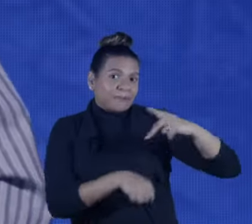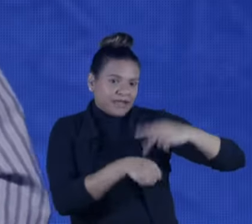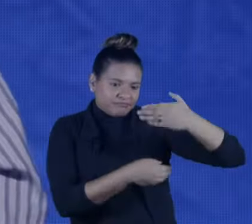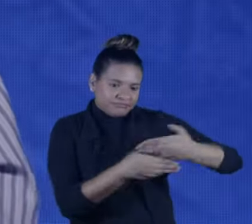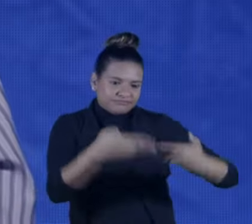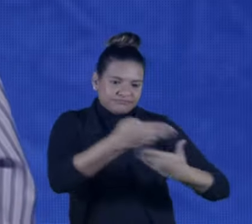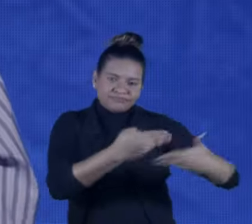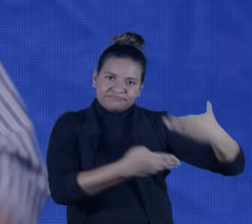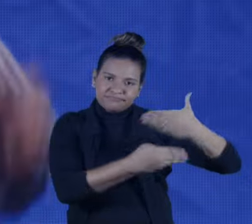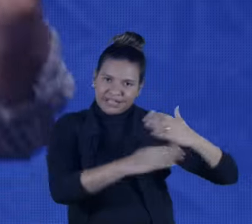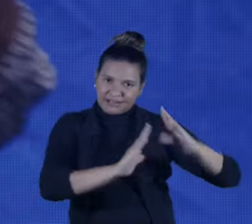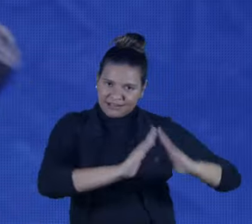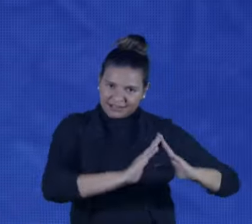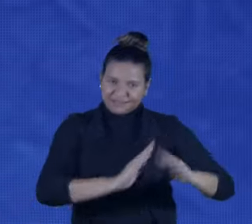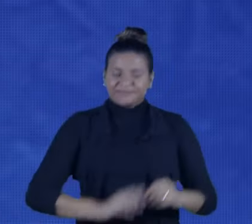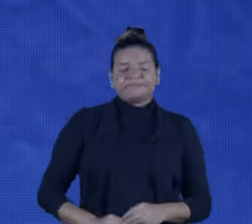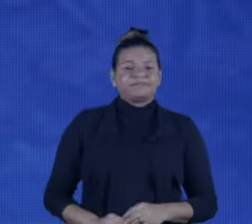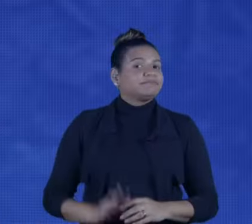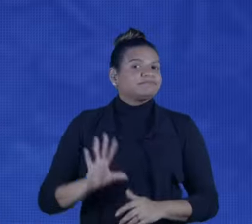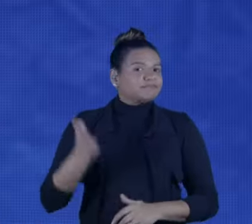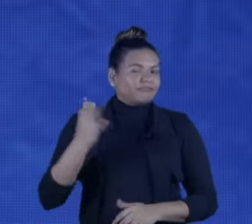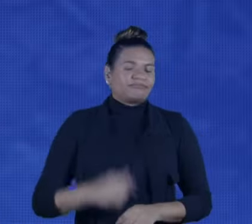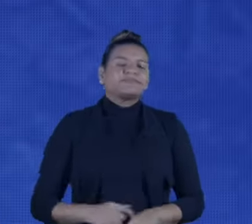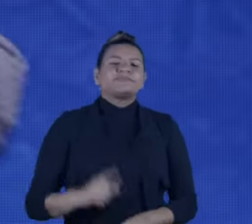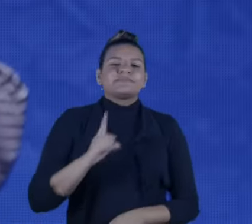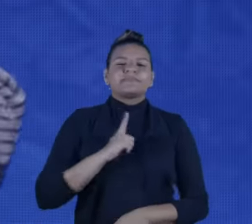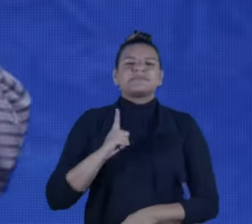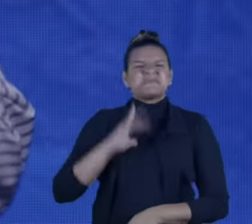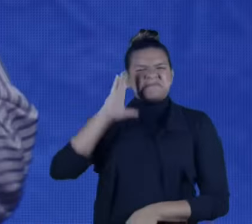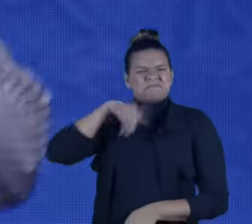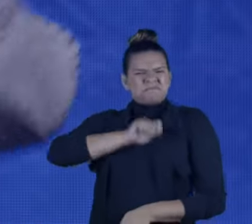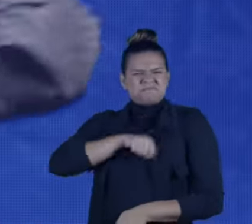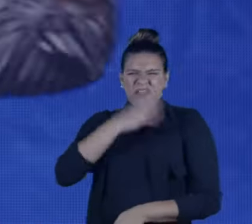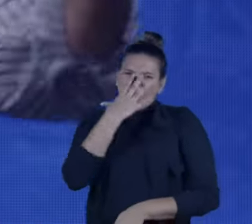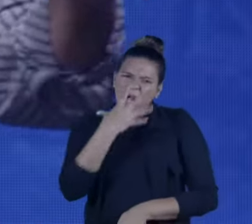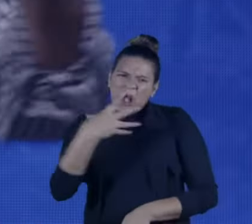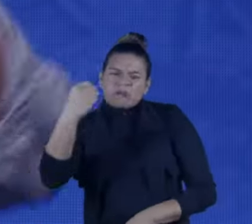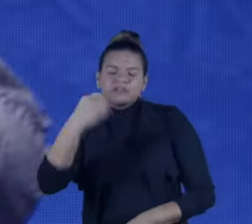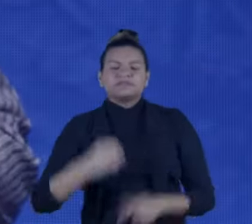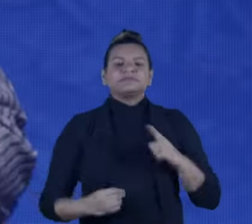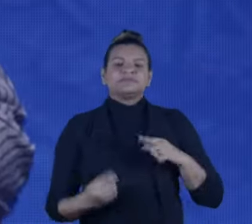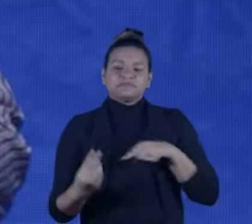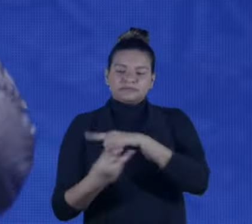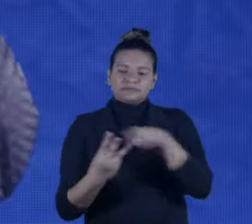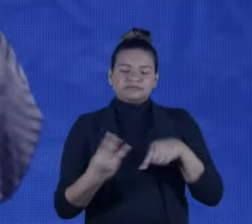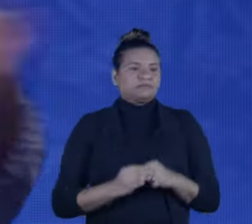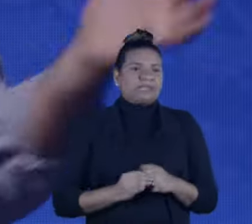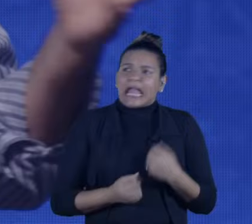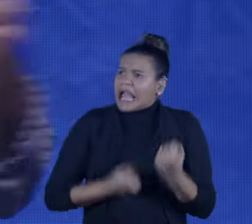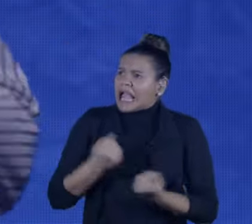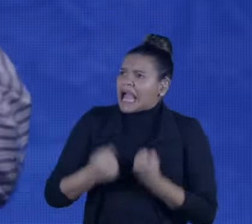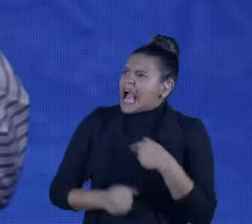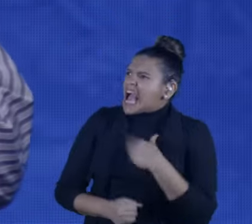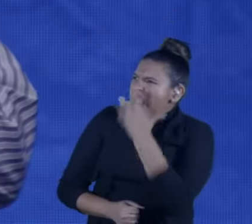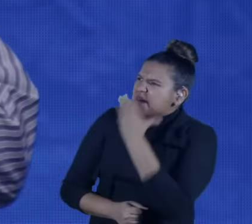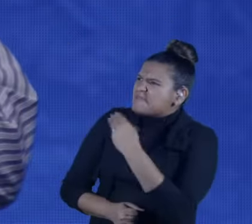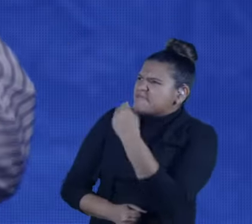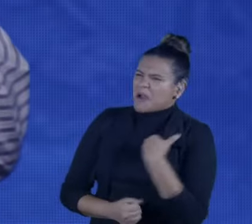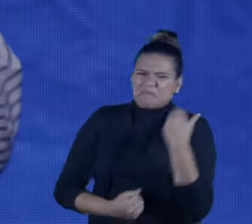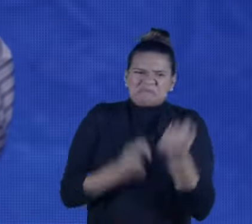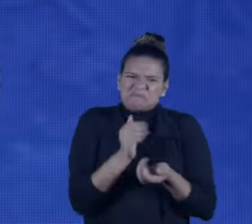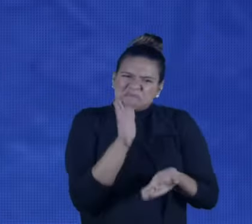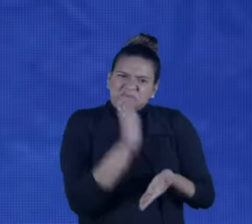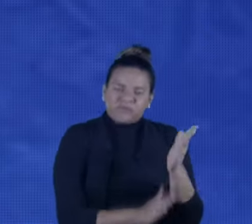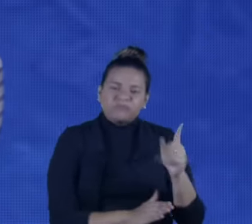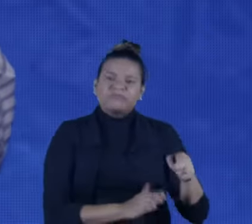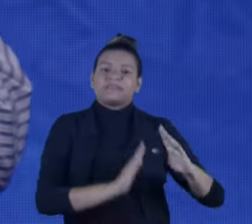tijolo. Então, quando veio o lobo mau, os três estavam juntos, correram para casa primeiro que tinha palha.